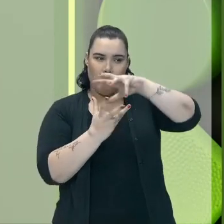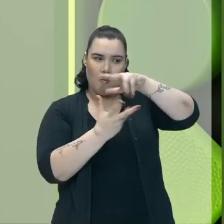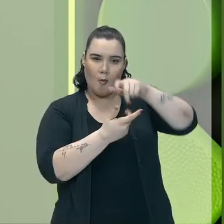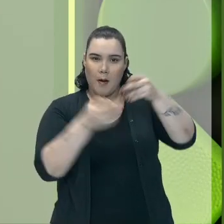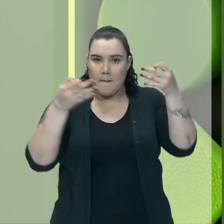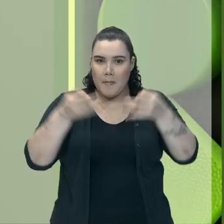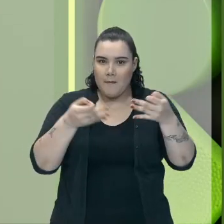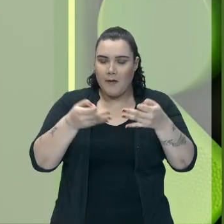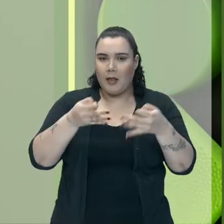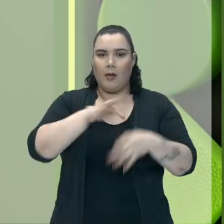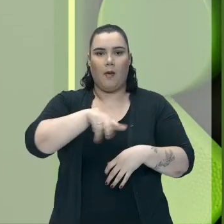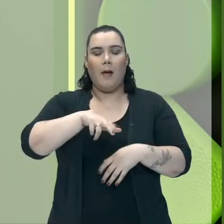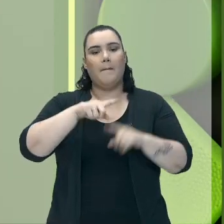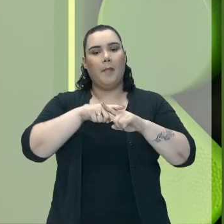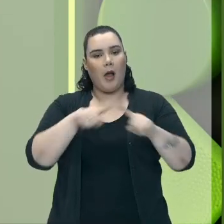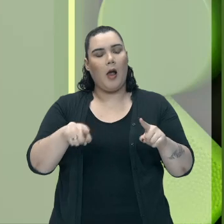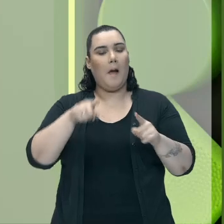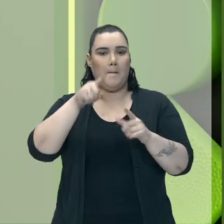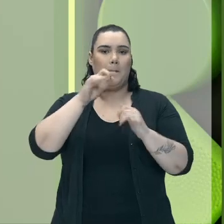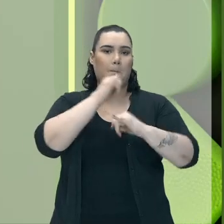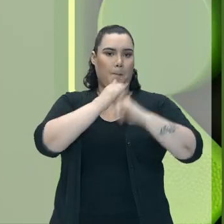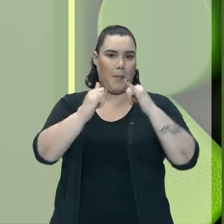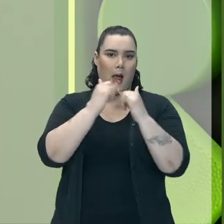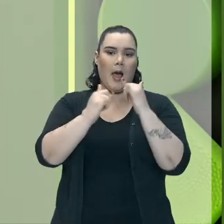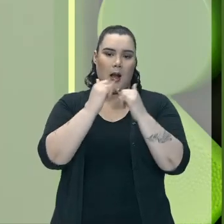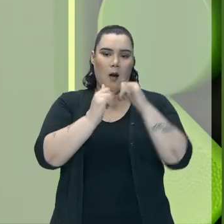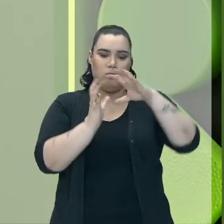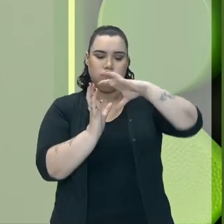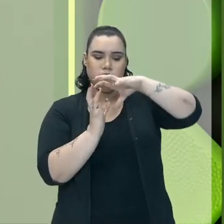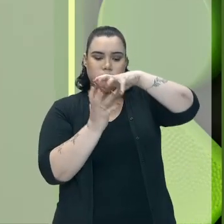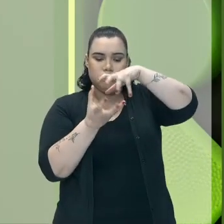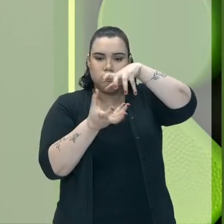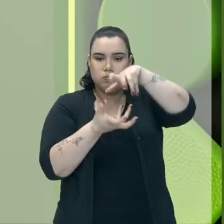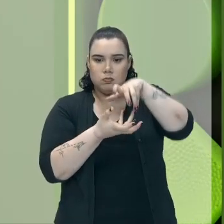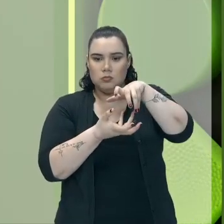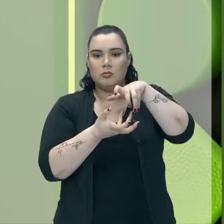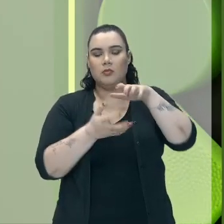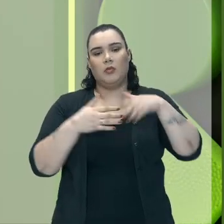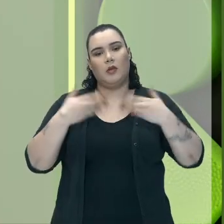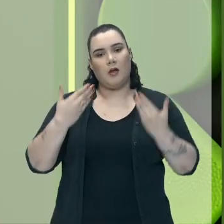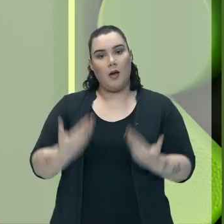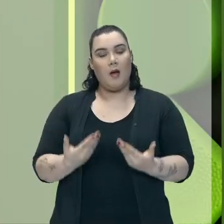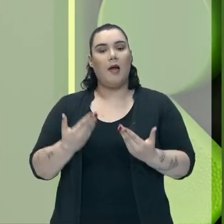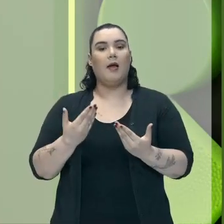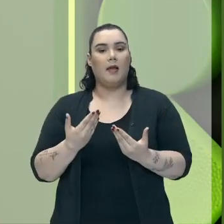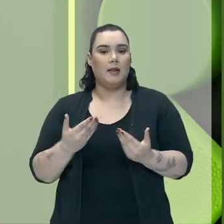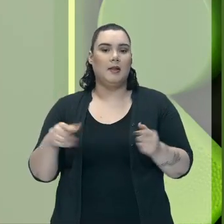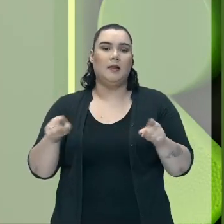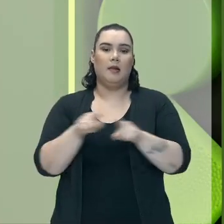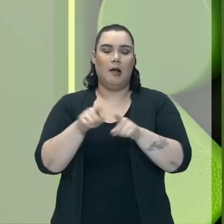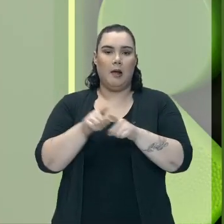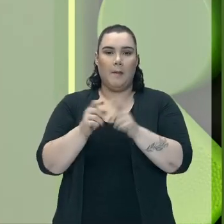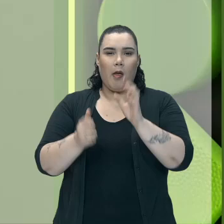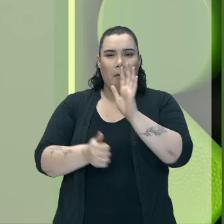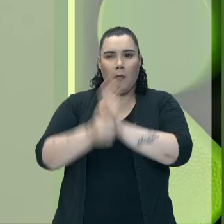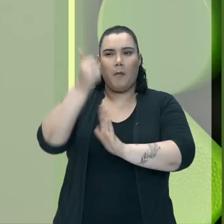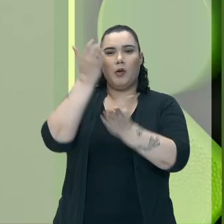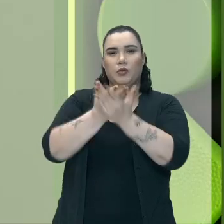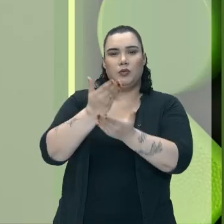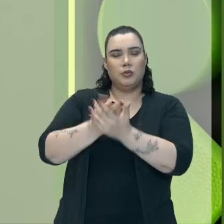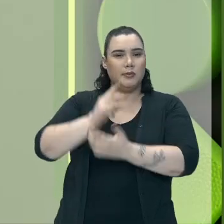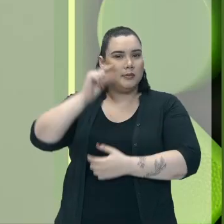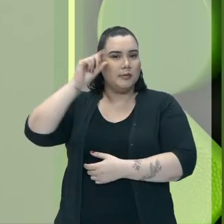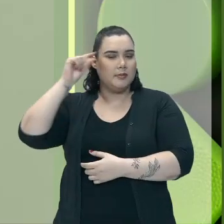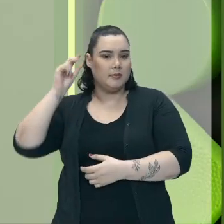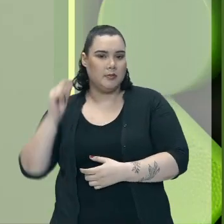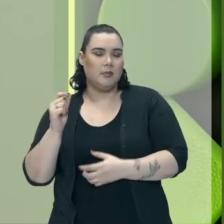tem o formato de uma esfera, pessoal. Então, isso aí também veio lá dos primeiros estudos da astronomia